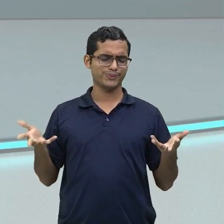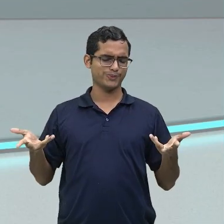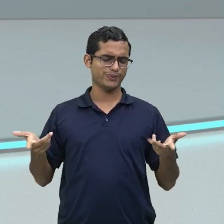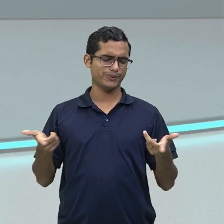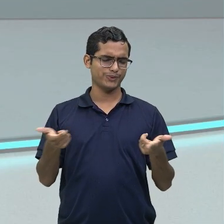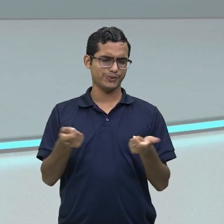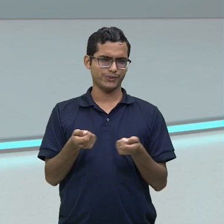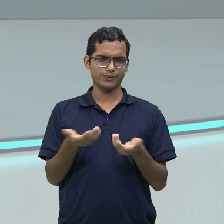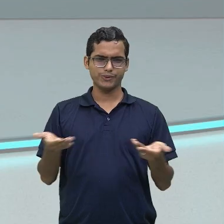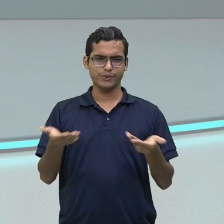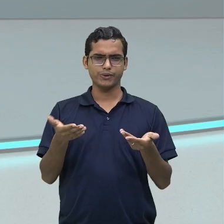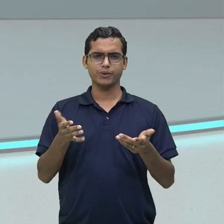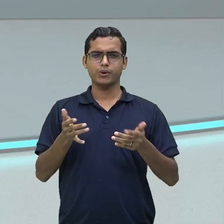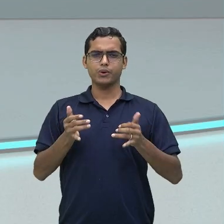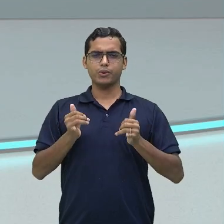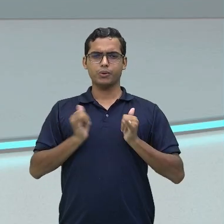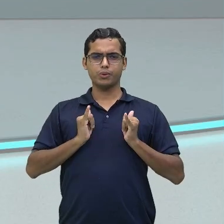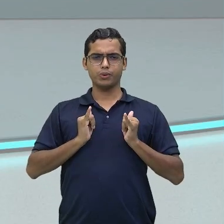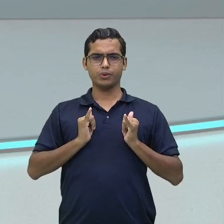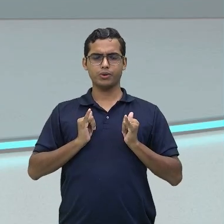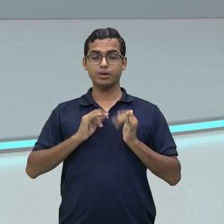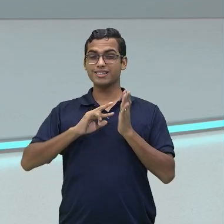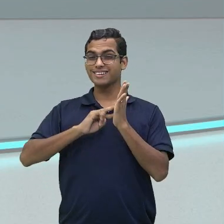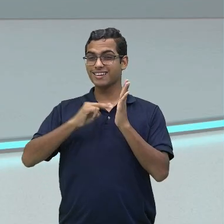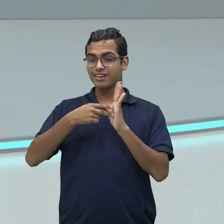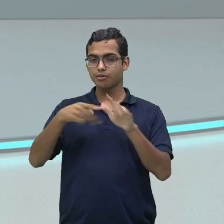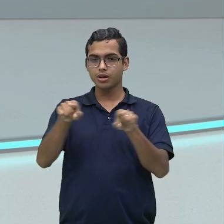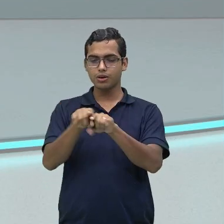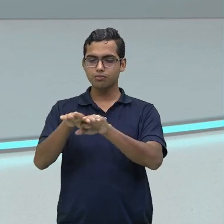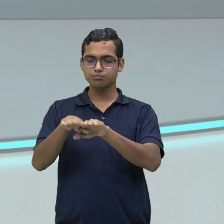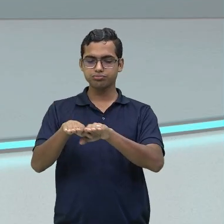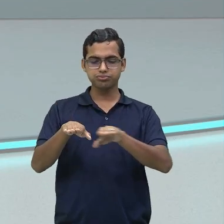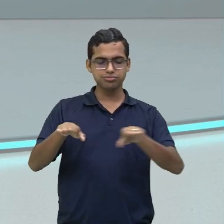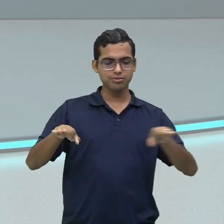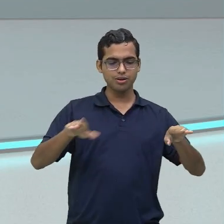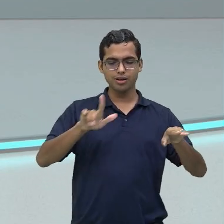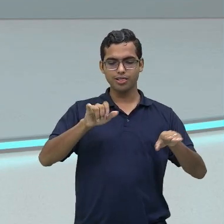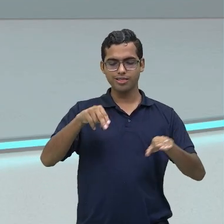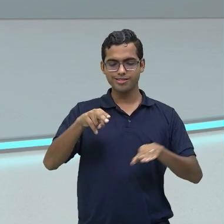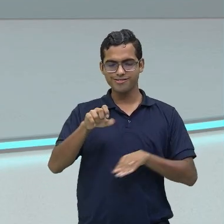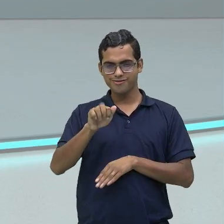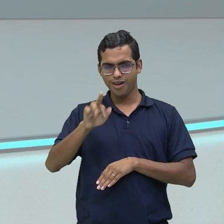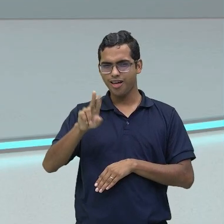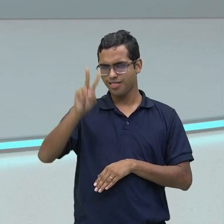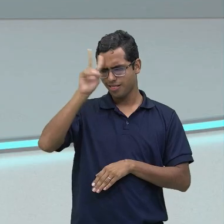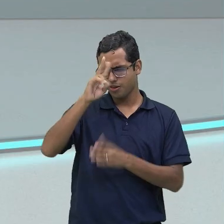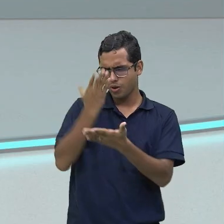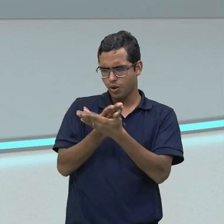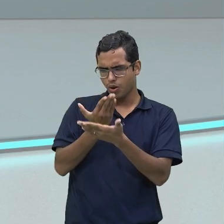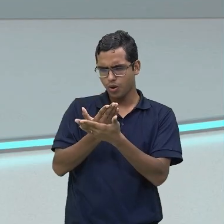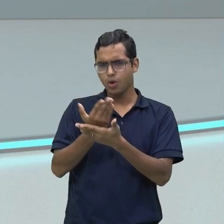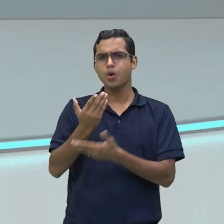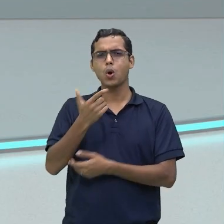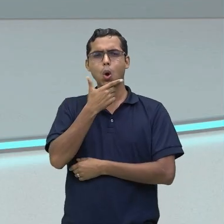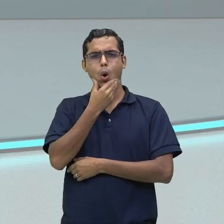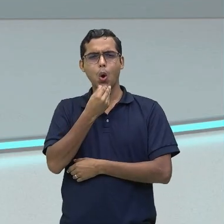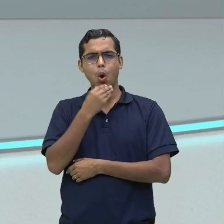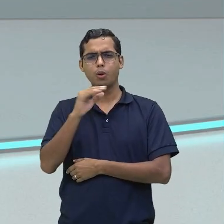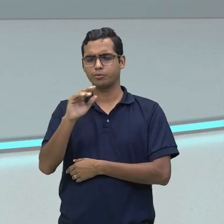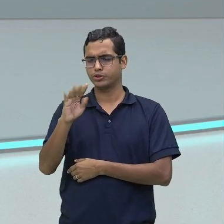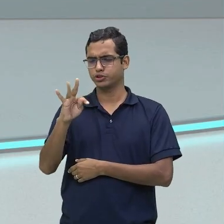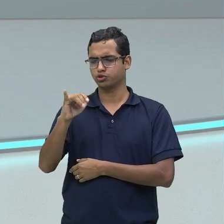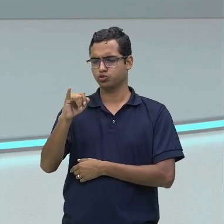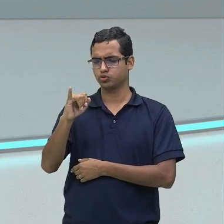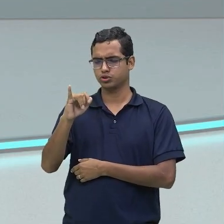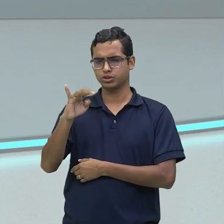maravilhoso, eu estou no linear. Lembra que a gente viu o homem de tijolos? Eu estou acomodado. E uma hora a